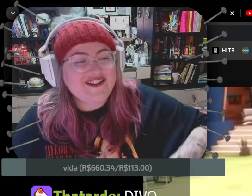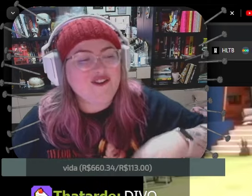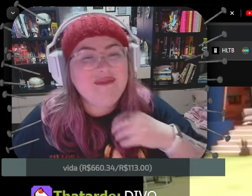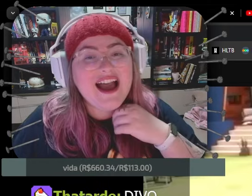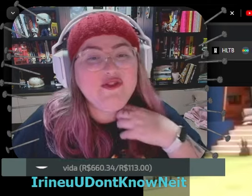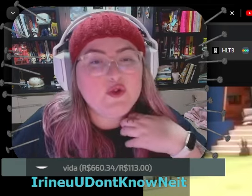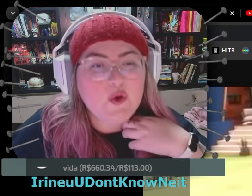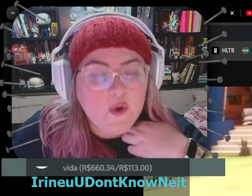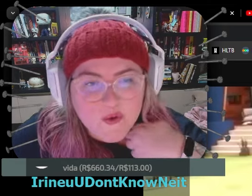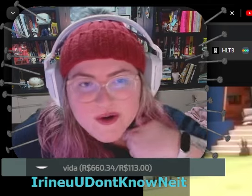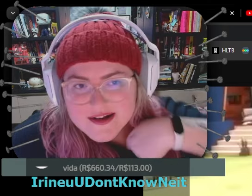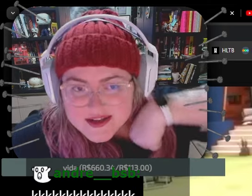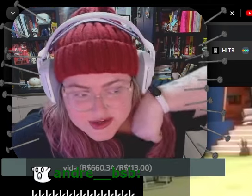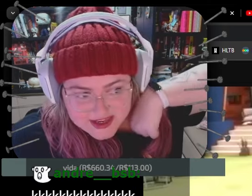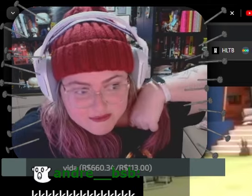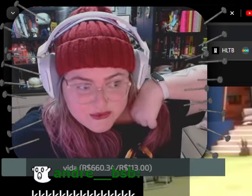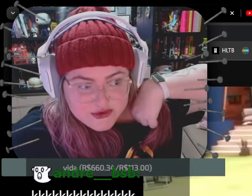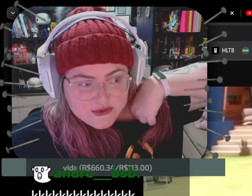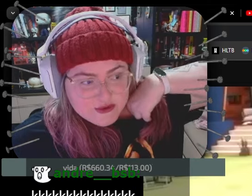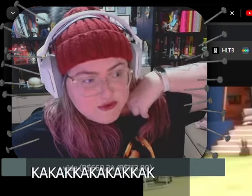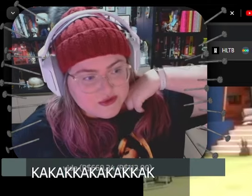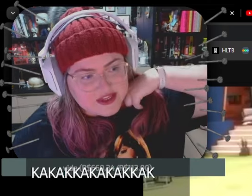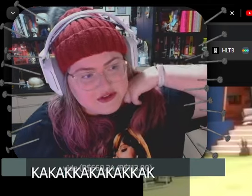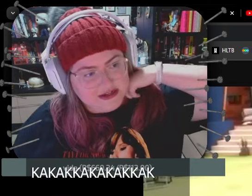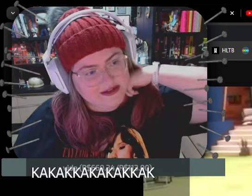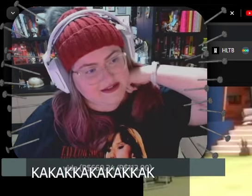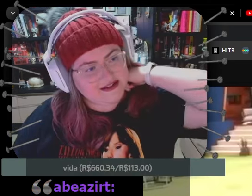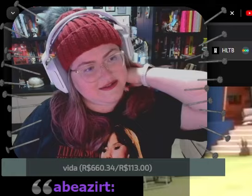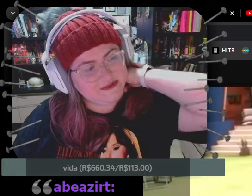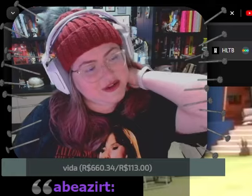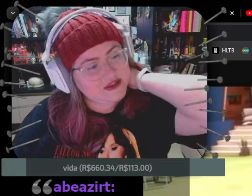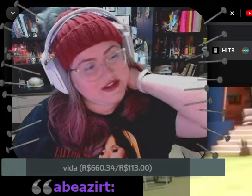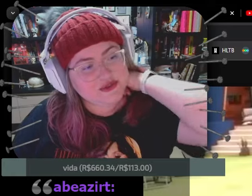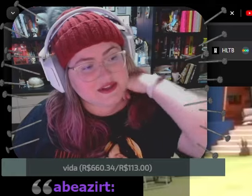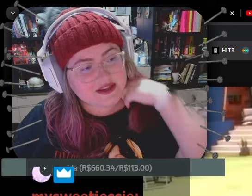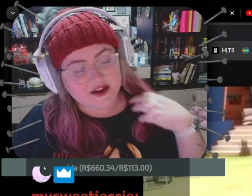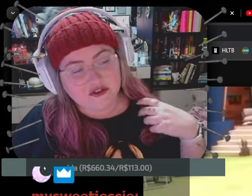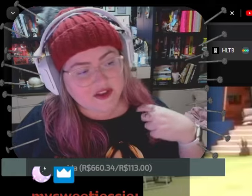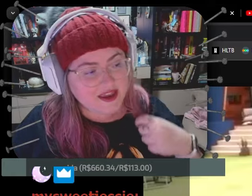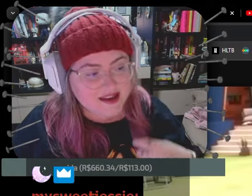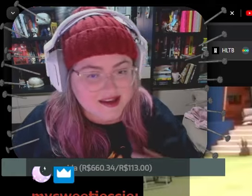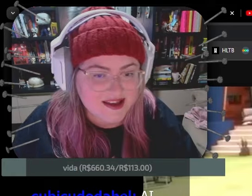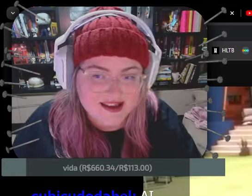Vai tomar no cu. Isso aqui é muito eu, Coded. Meu Deus do